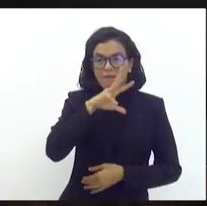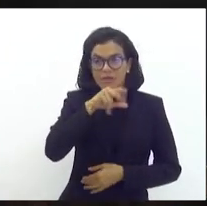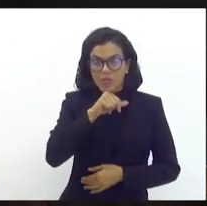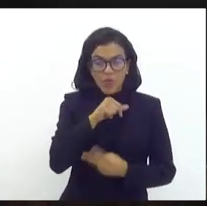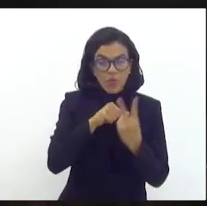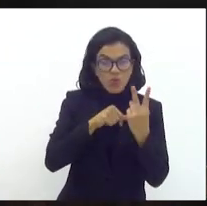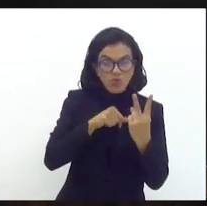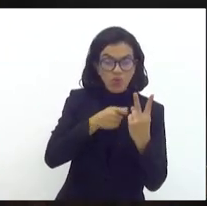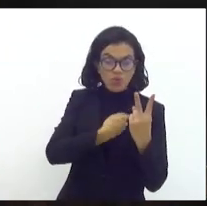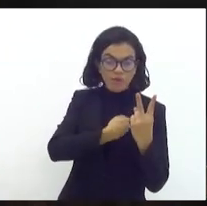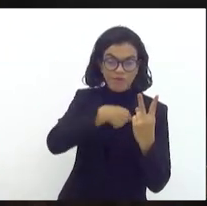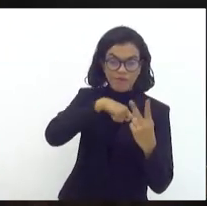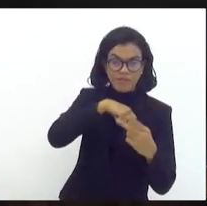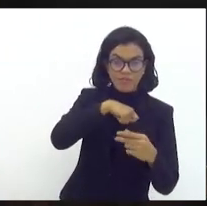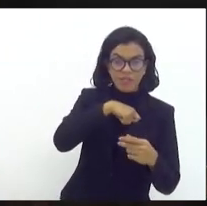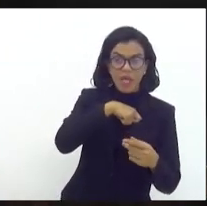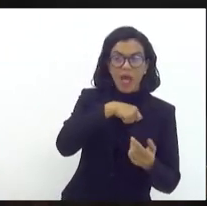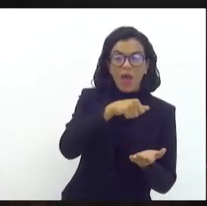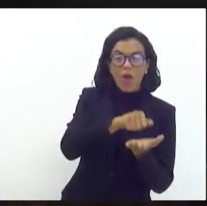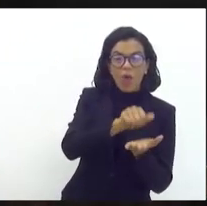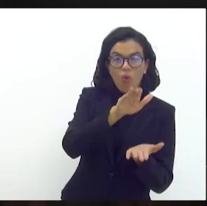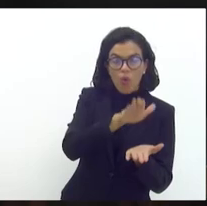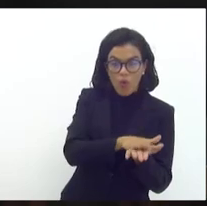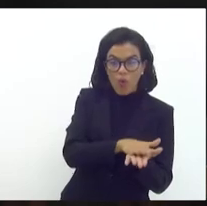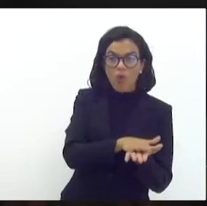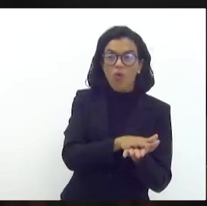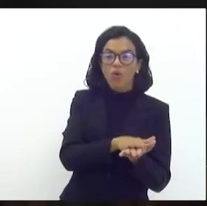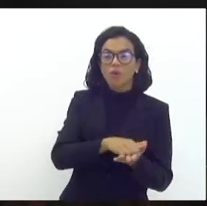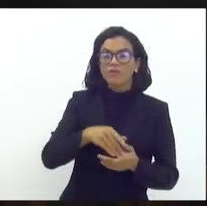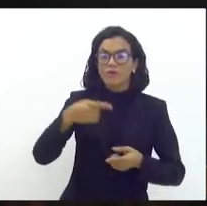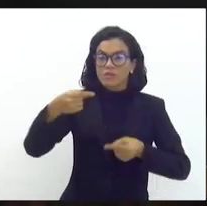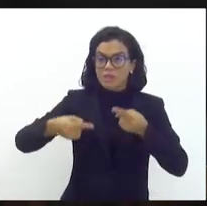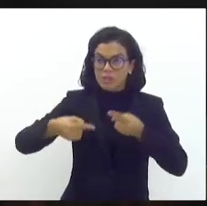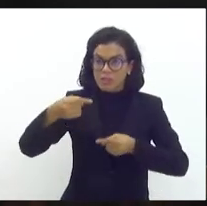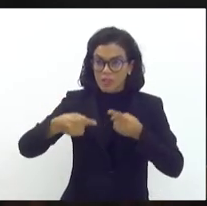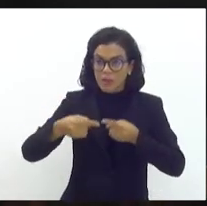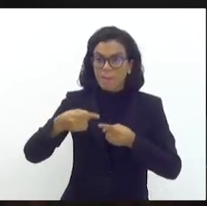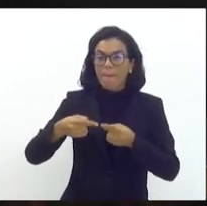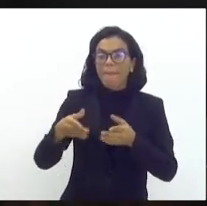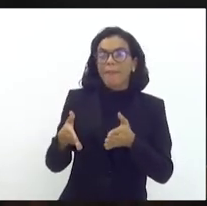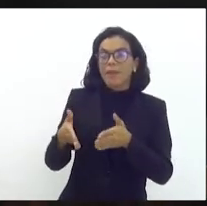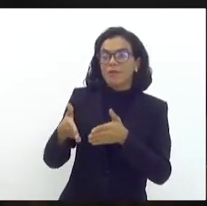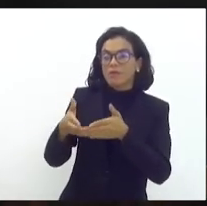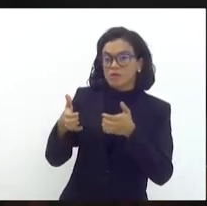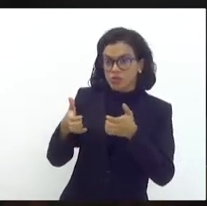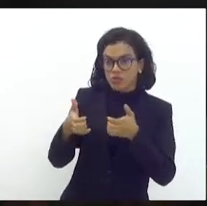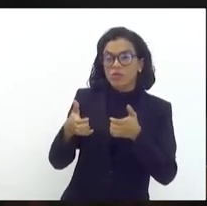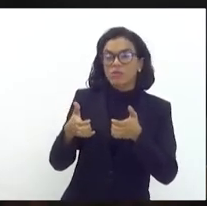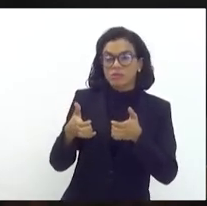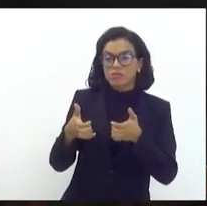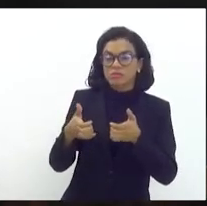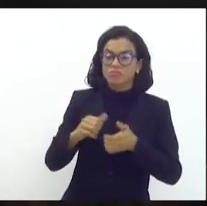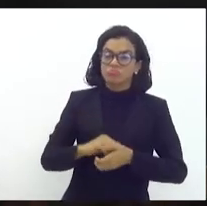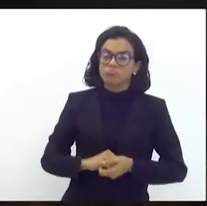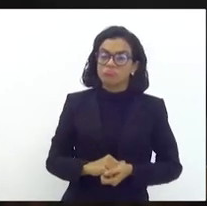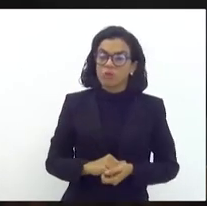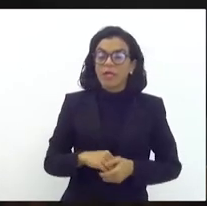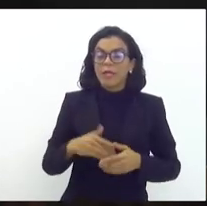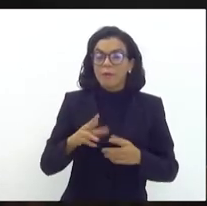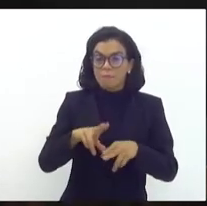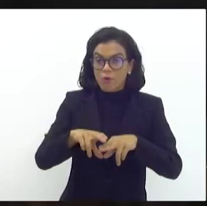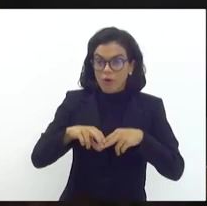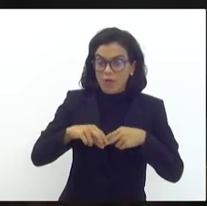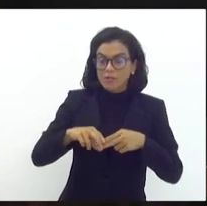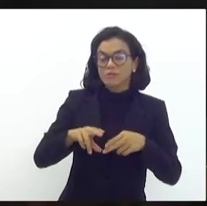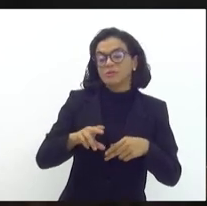auditores fiscais que fossem debater no segundo painel fizesse uma solicitação a ele e em função da